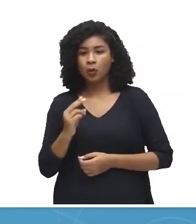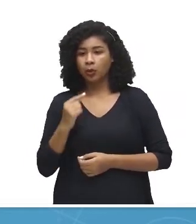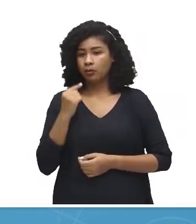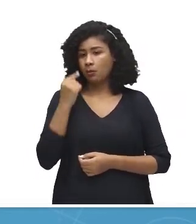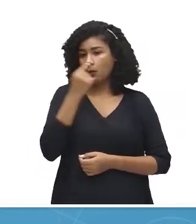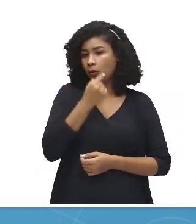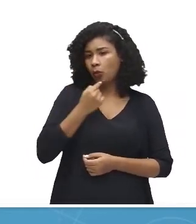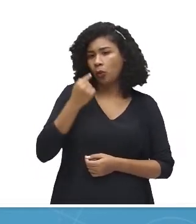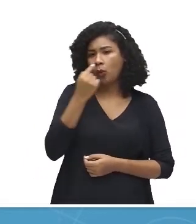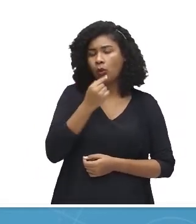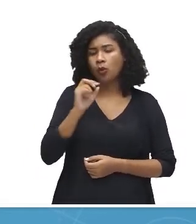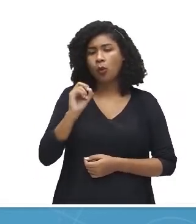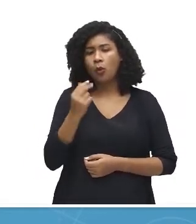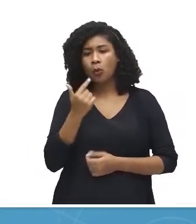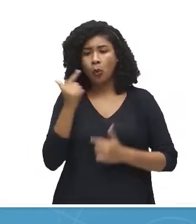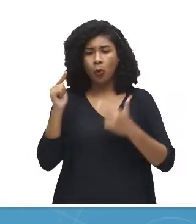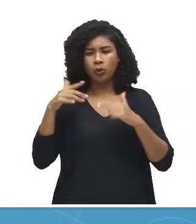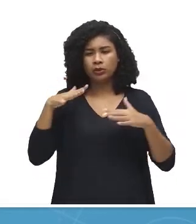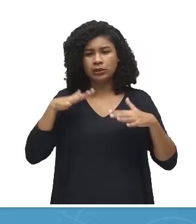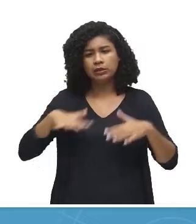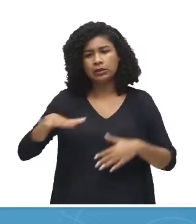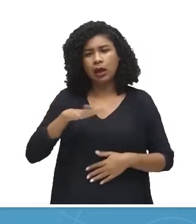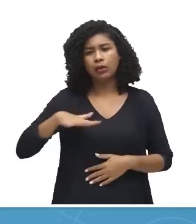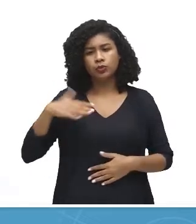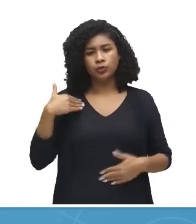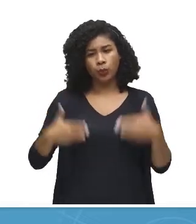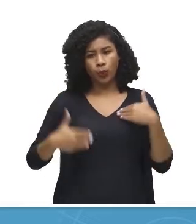tá? Ou outras cavidades, tá bom?